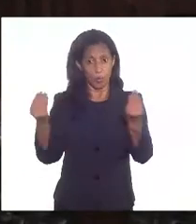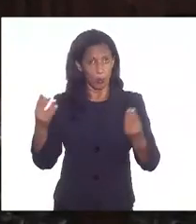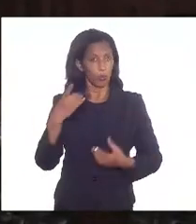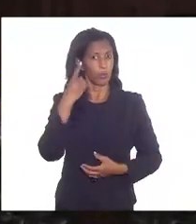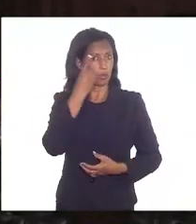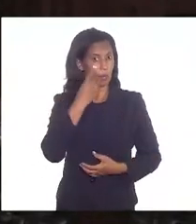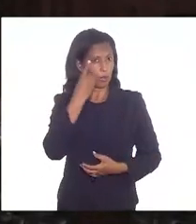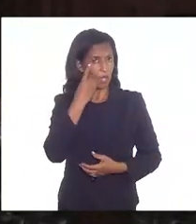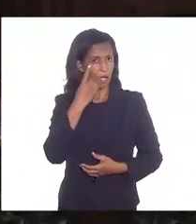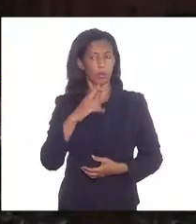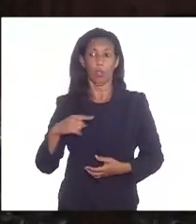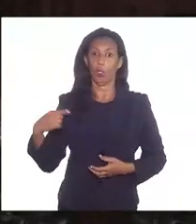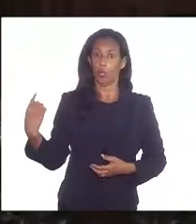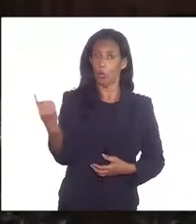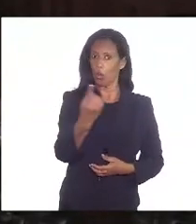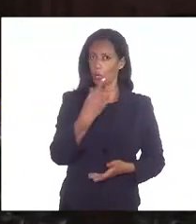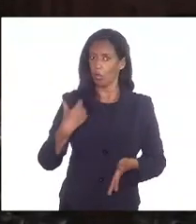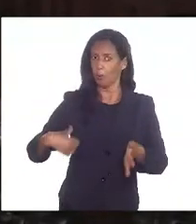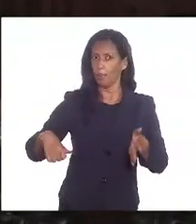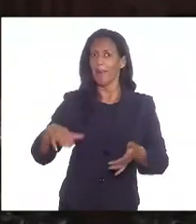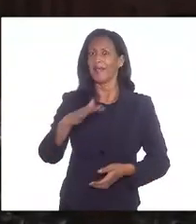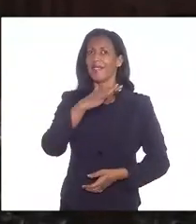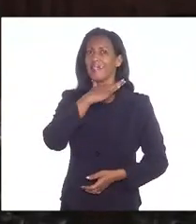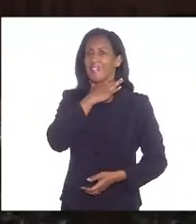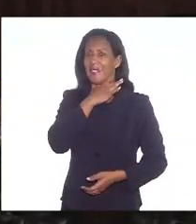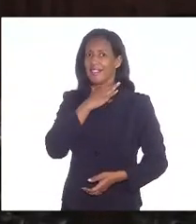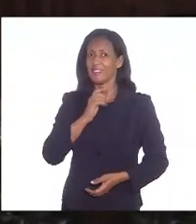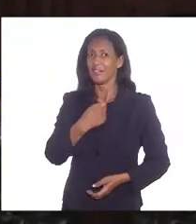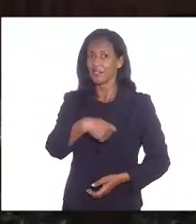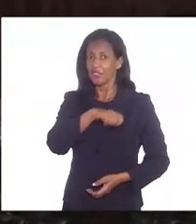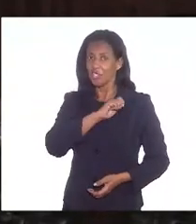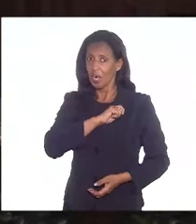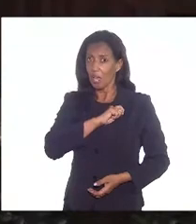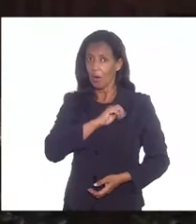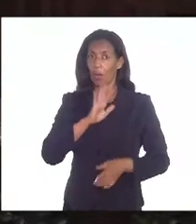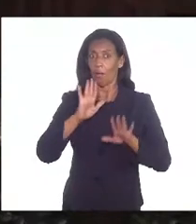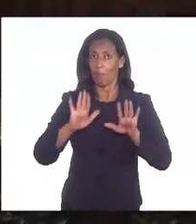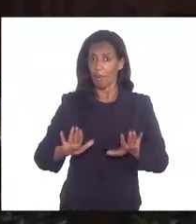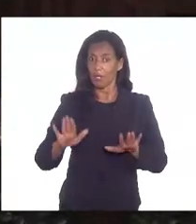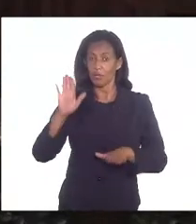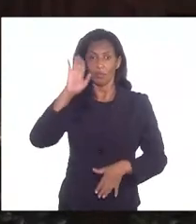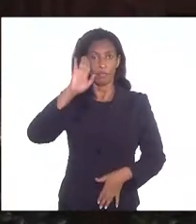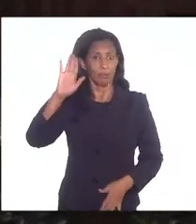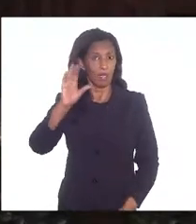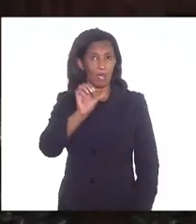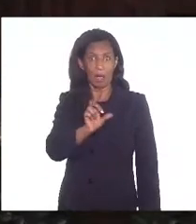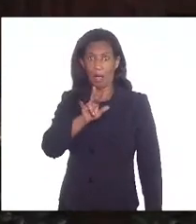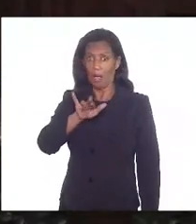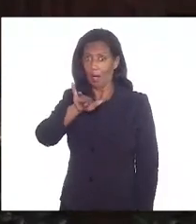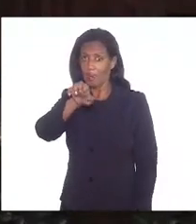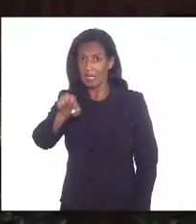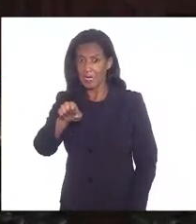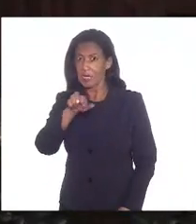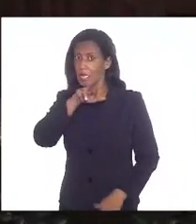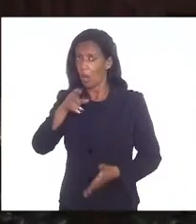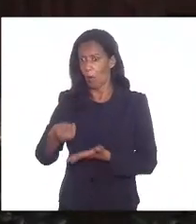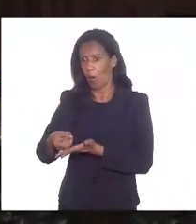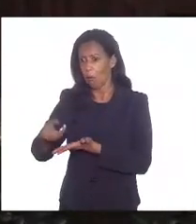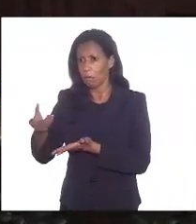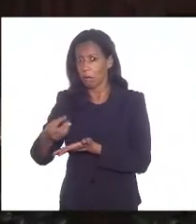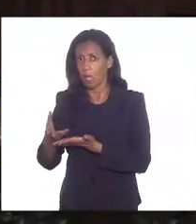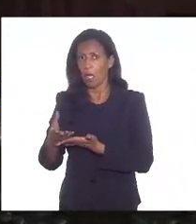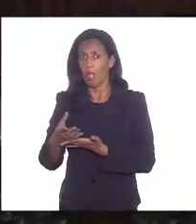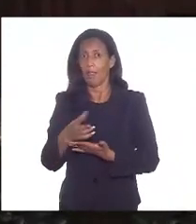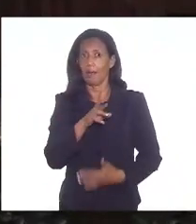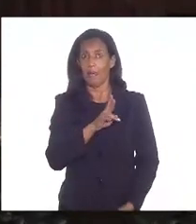nós temos uma crise fiscal, mas principalmente a crise não é da despesa, é da receita.